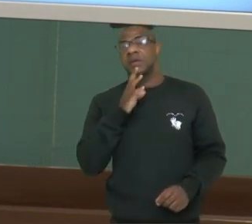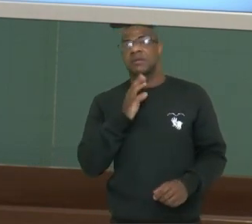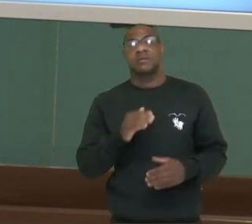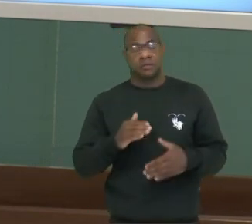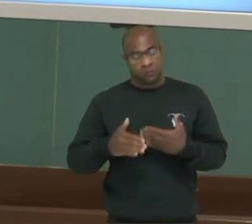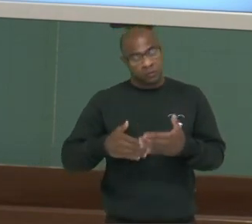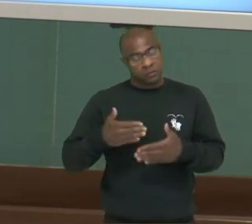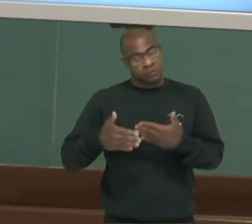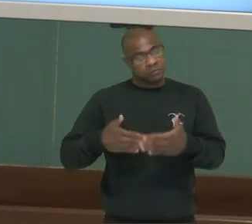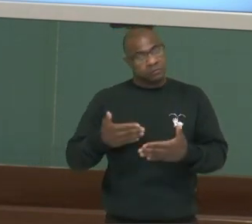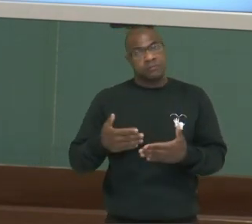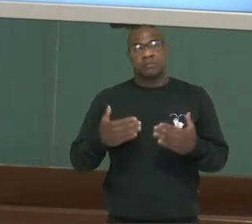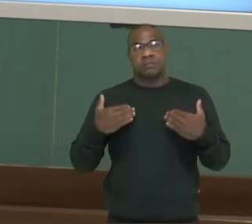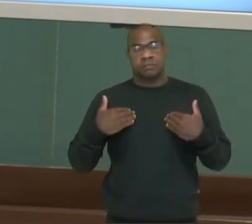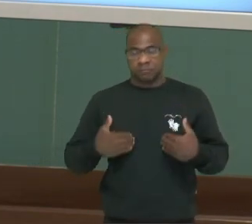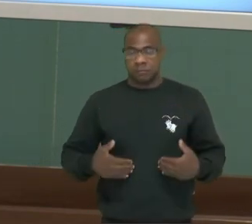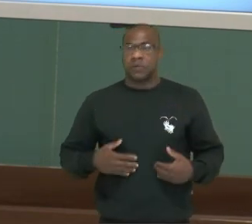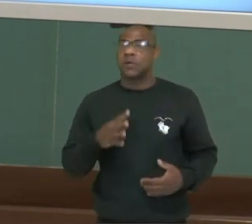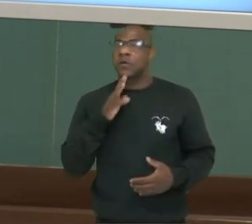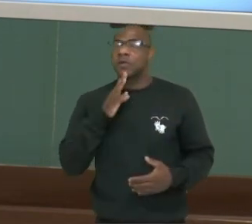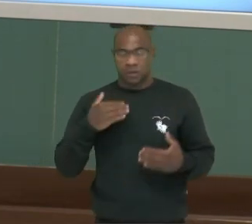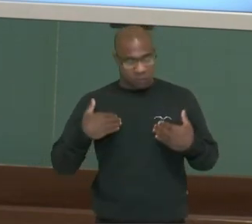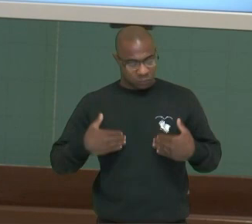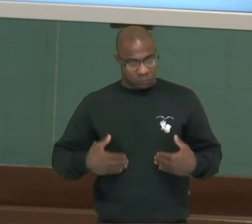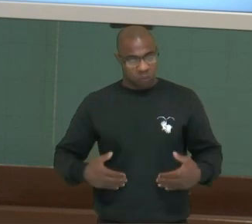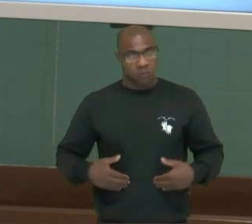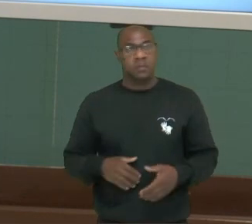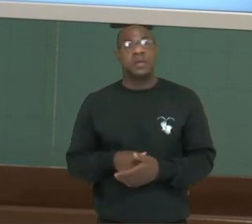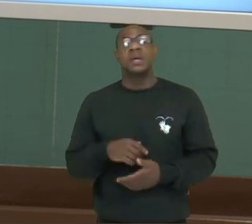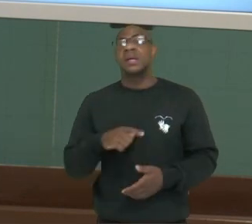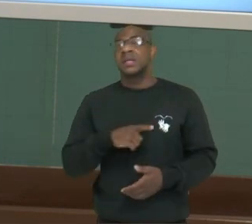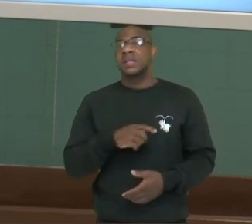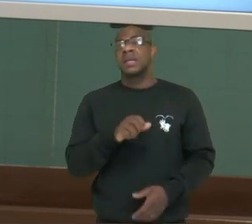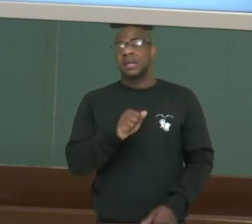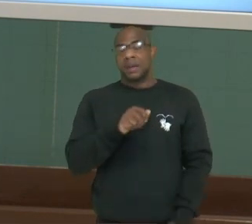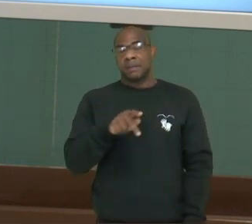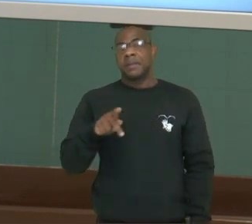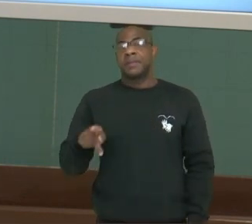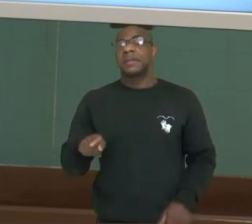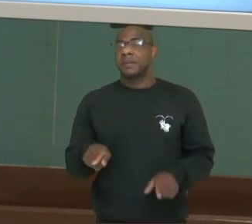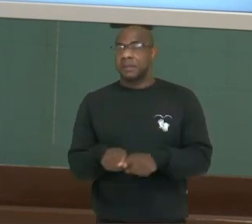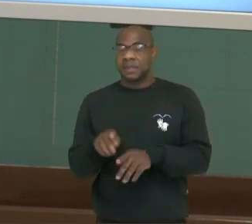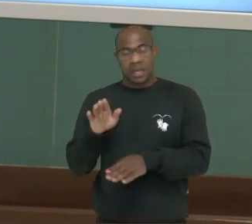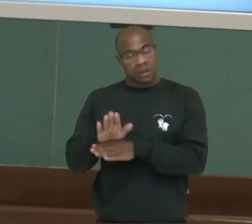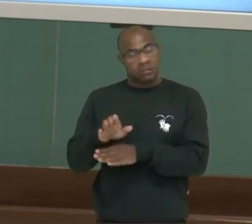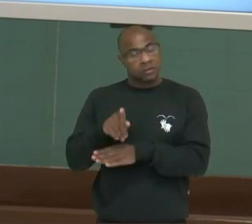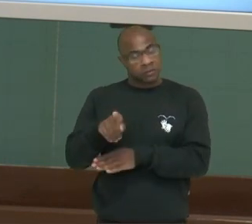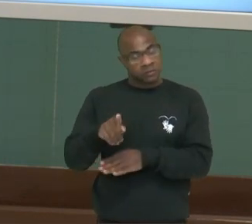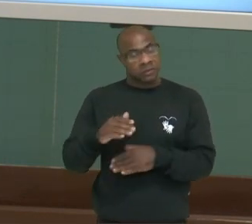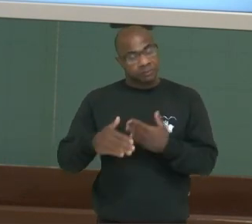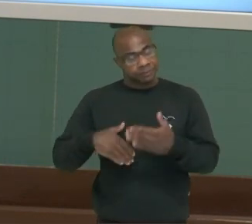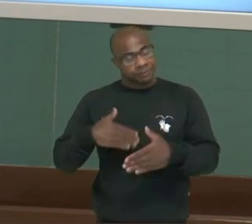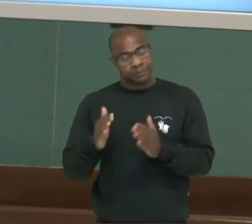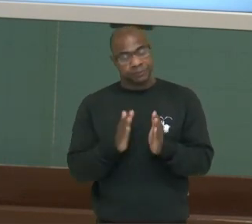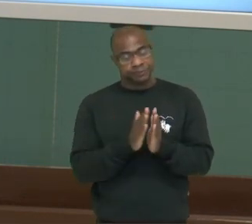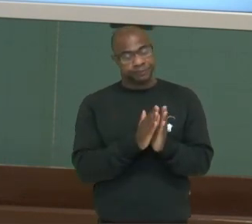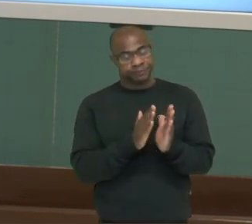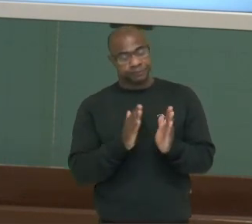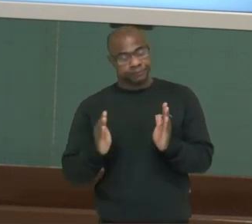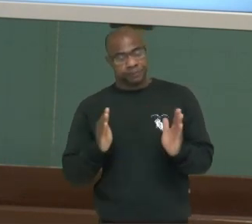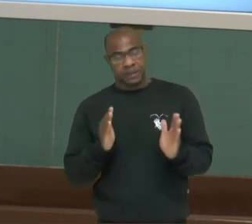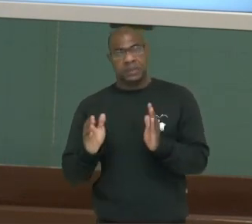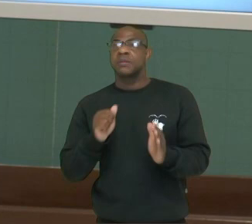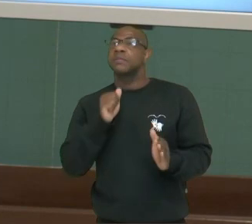para conhecer o seu corpo, né? Então, hoje em dia, existem alguns aplicativos que podem auxiliar nessa interpretação do